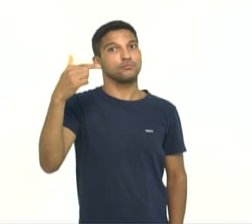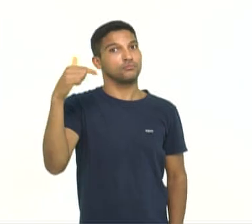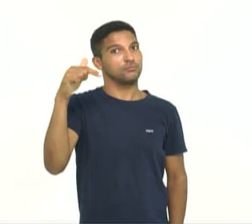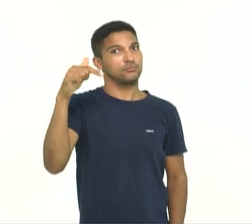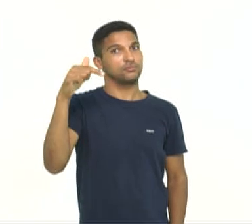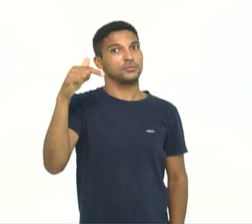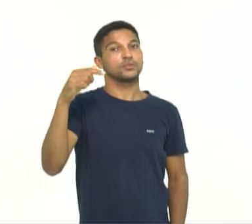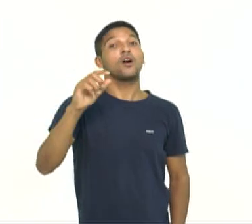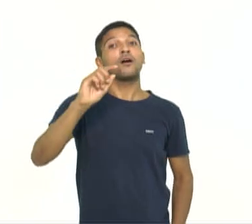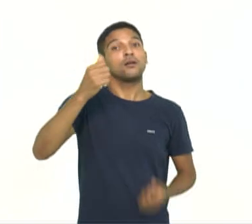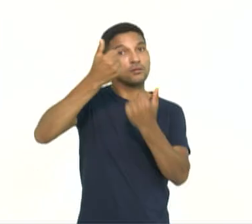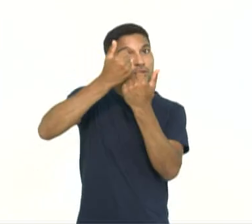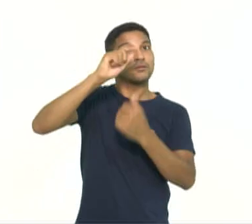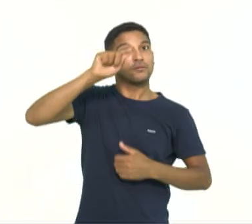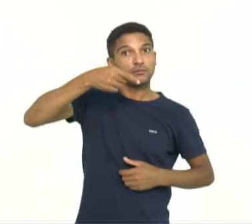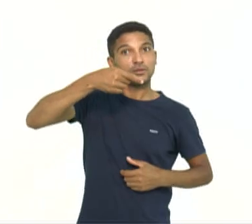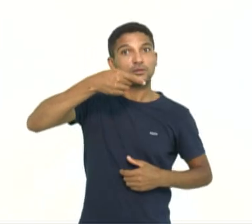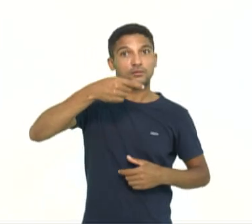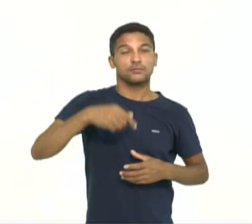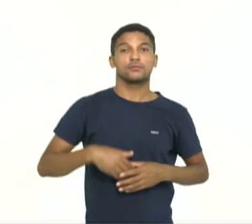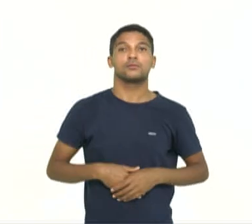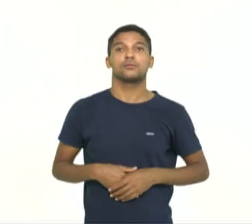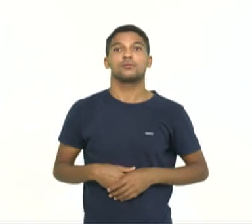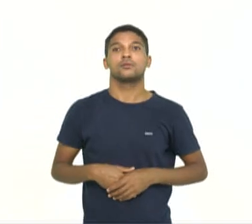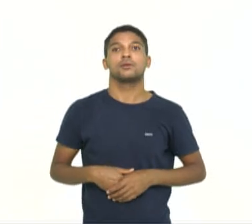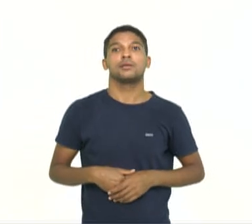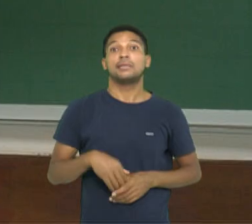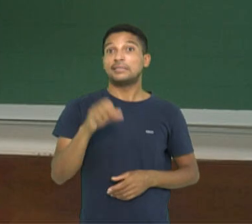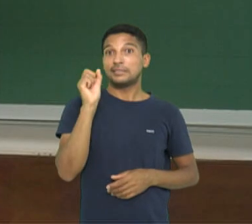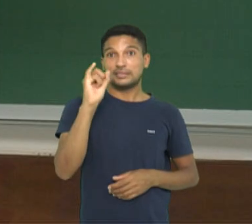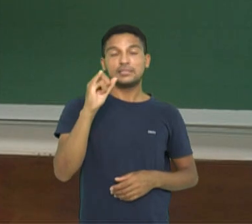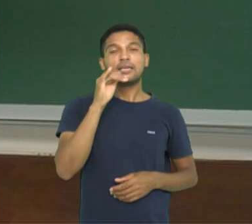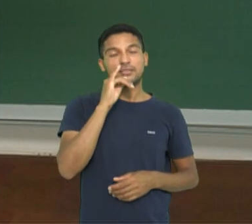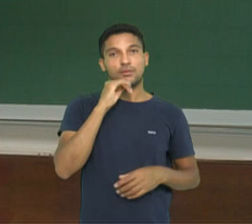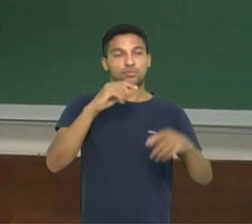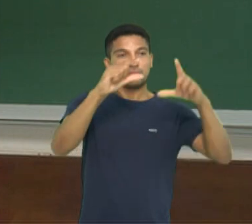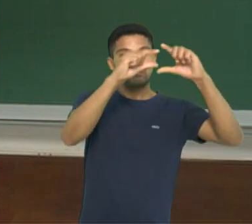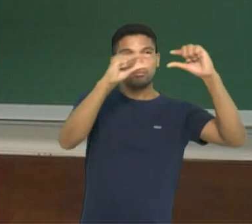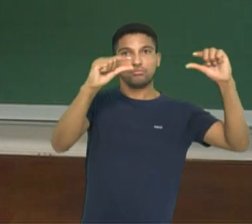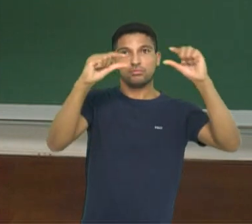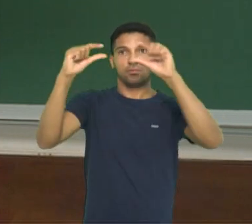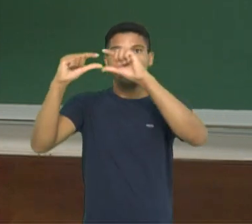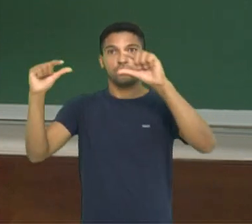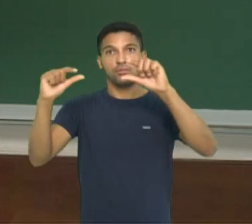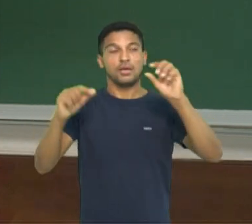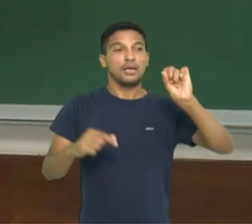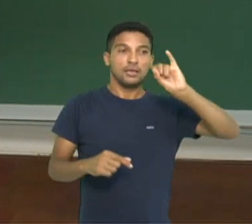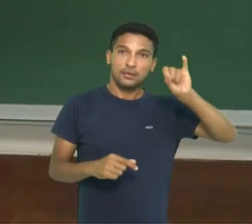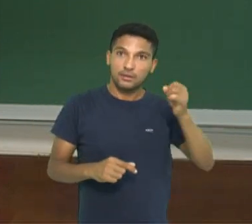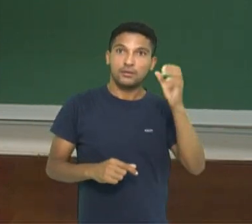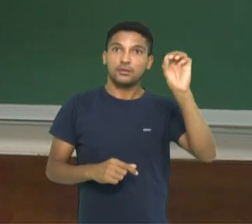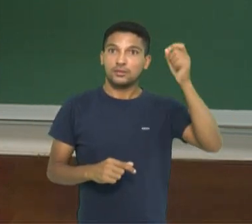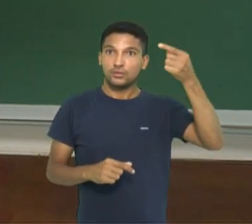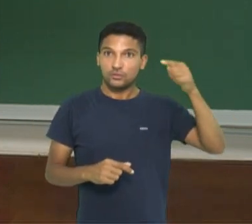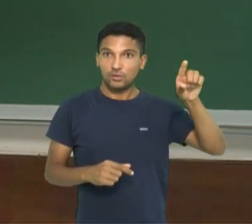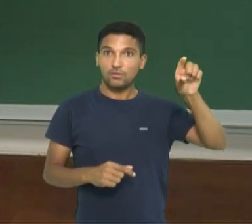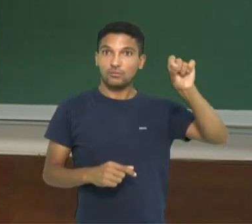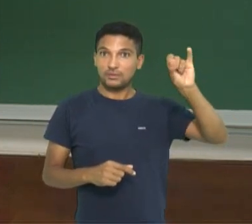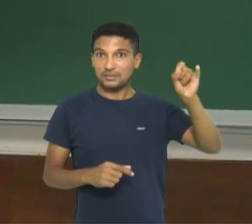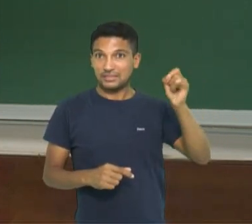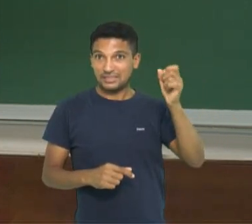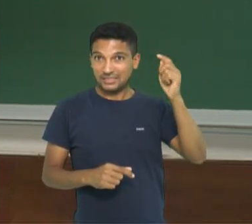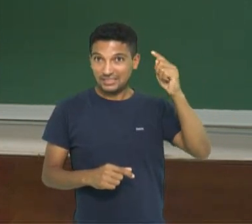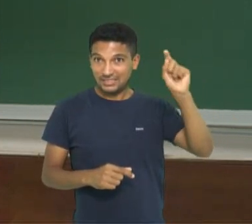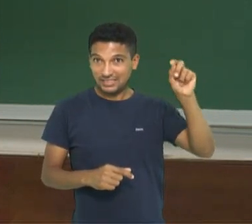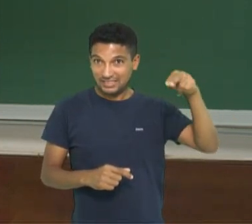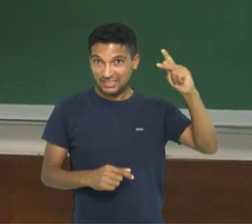conjunção explicativa, né? Explicando as razões pelas quais o Joãozinho saiu logo, mas eu não tenho essa conjunção explicativa, né?